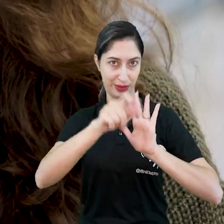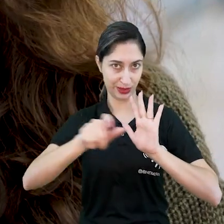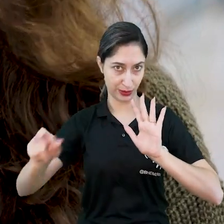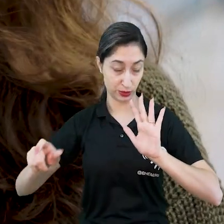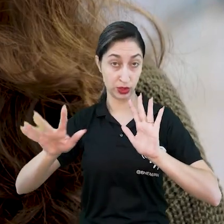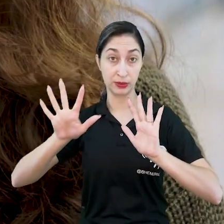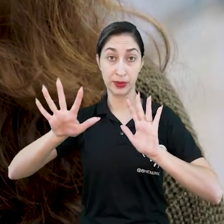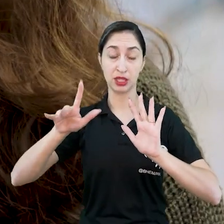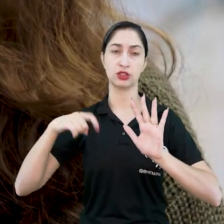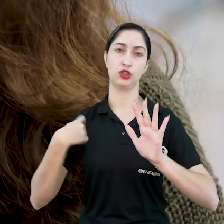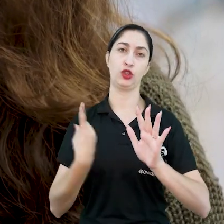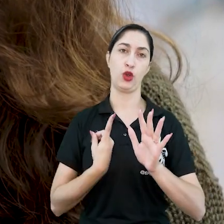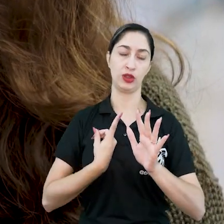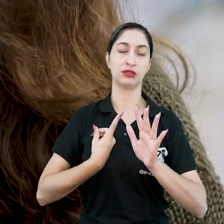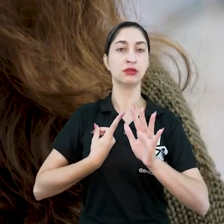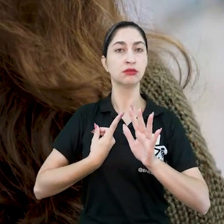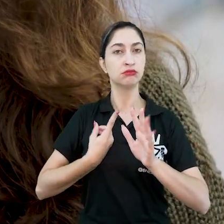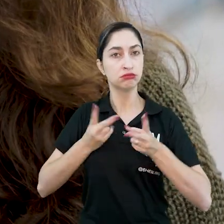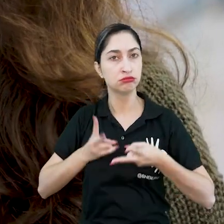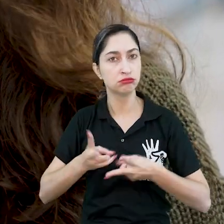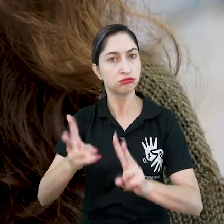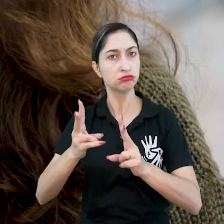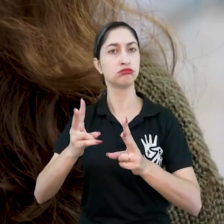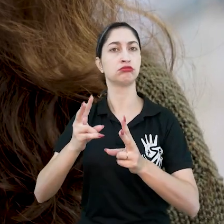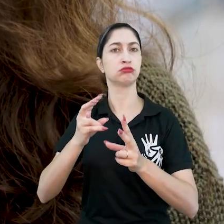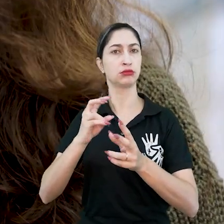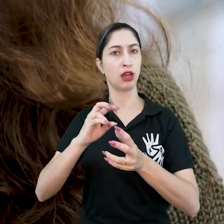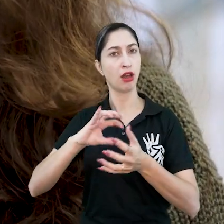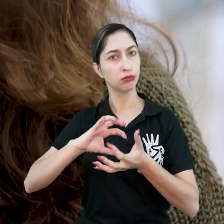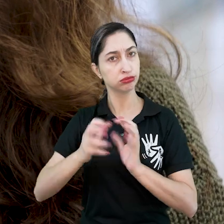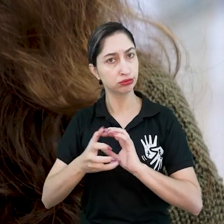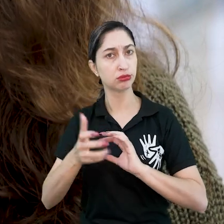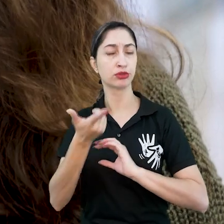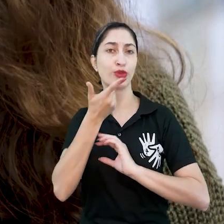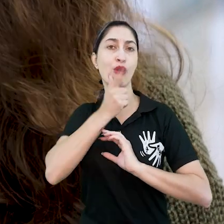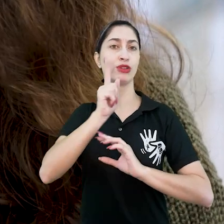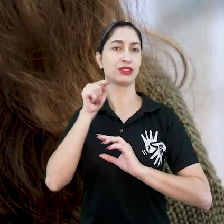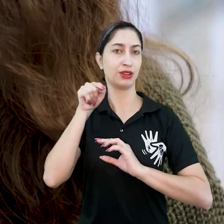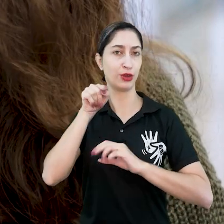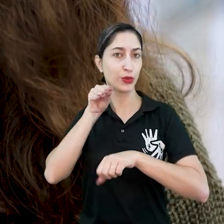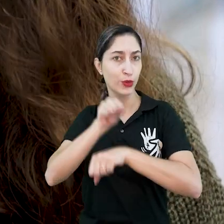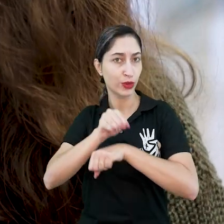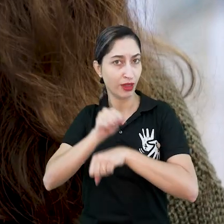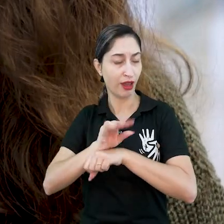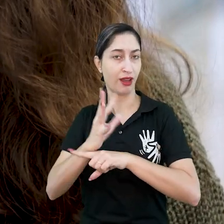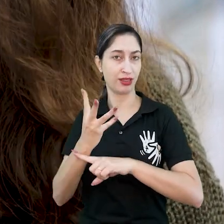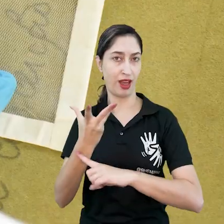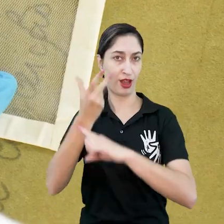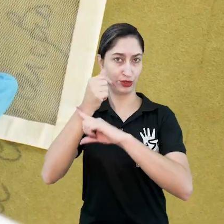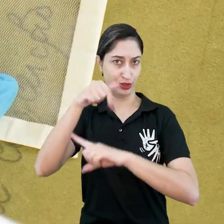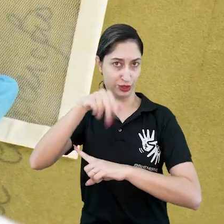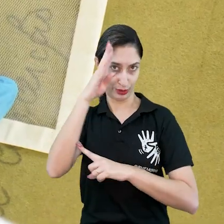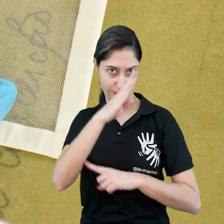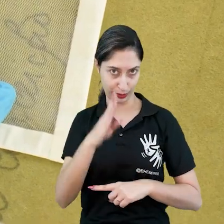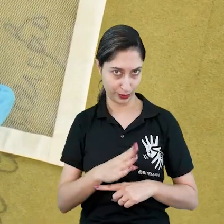uma medida de preservação mesmo da própria história da arte, né? Aqui no